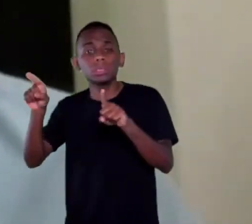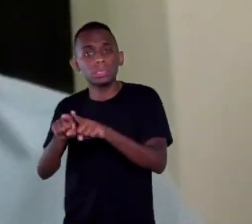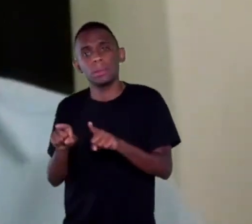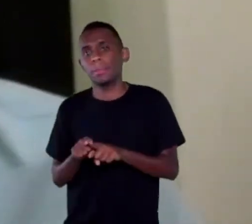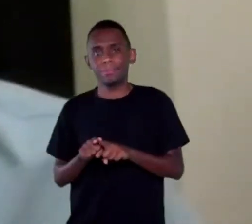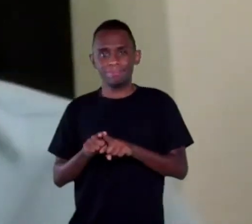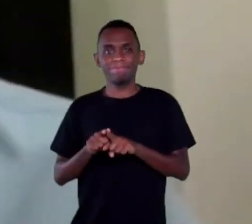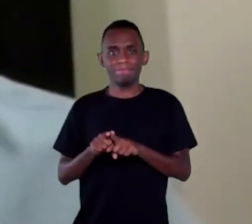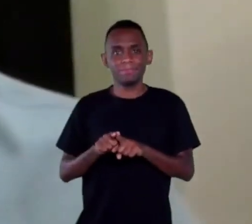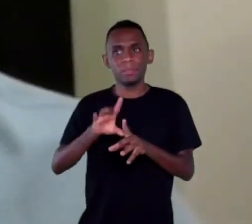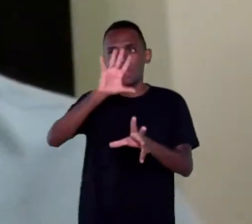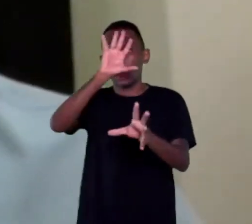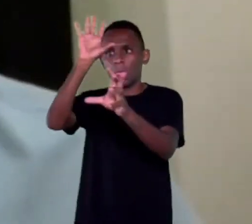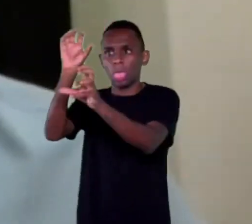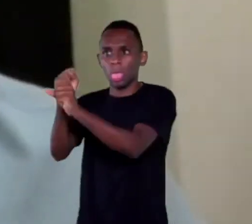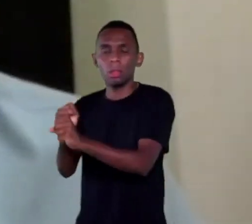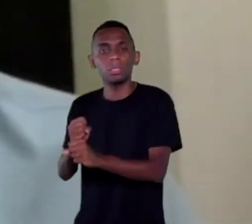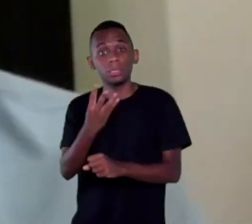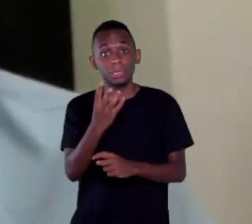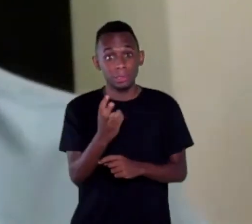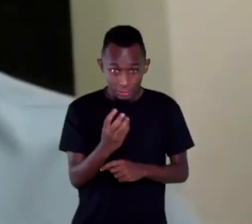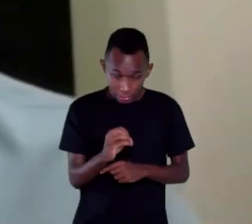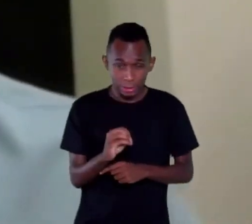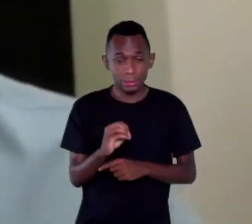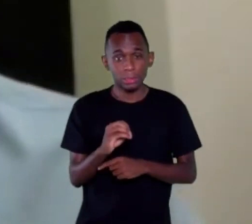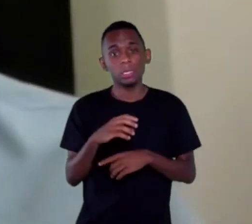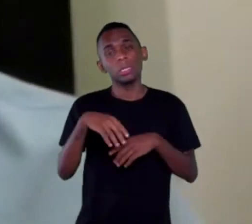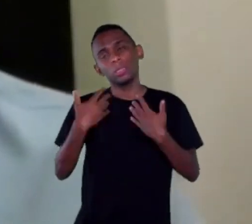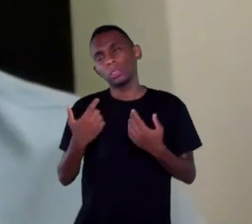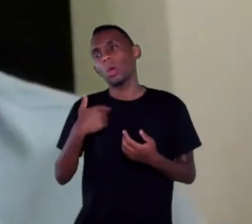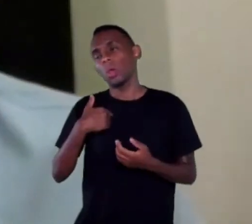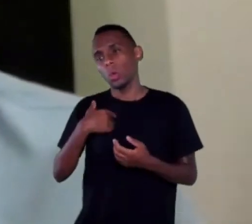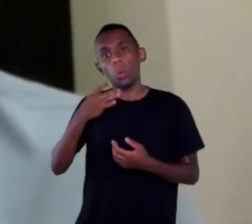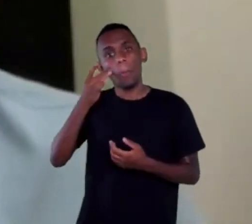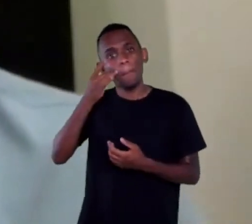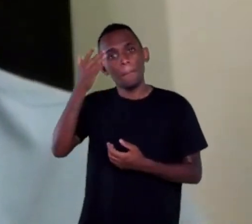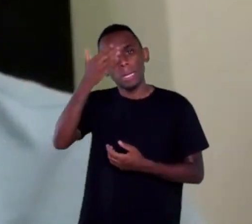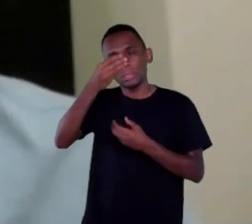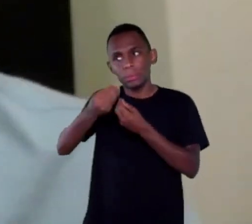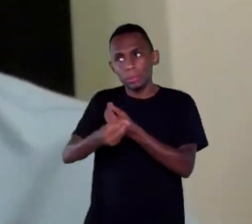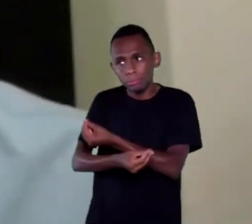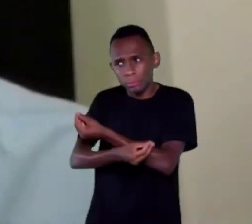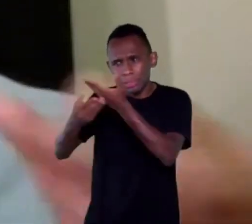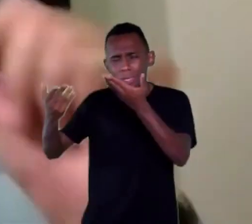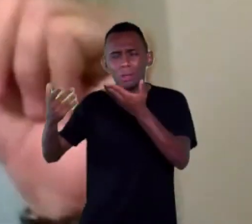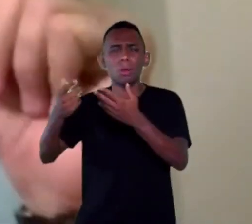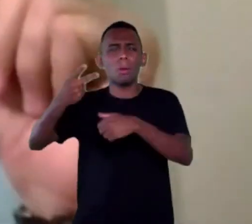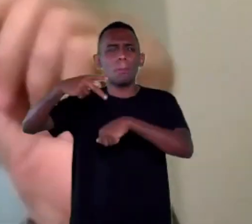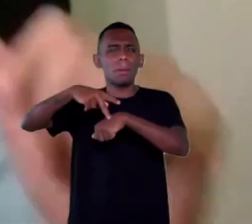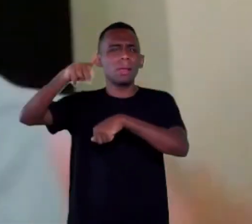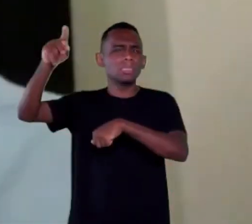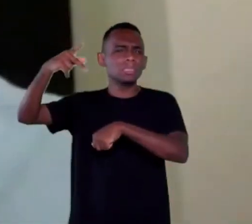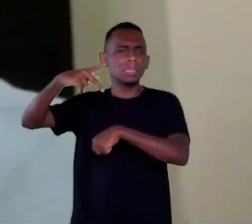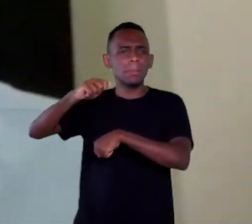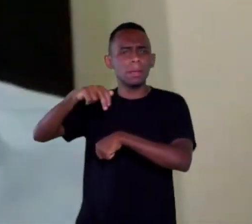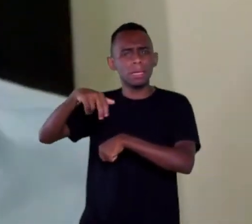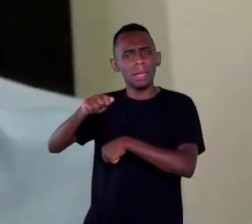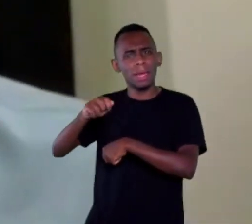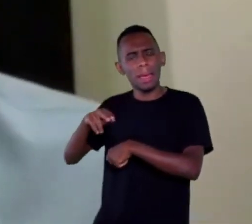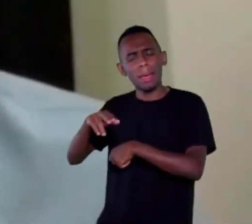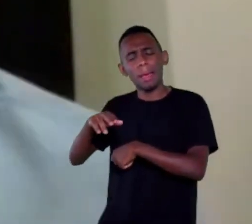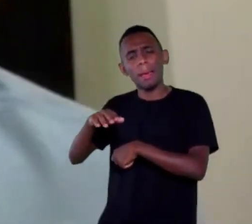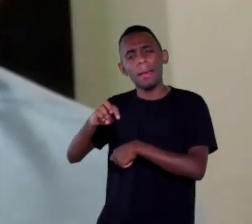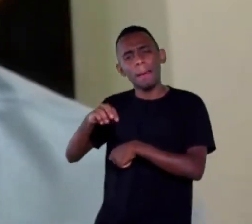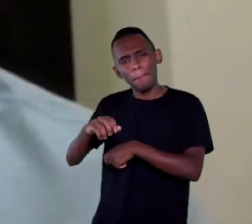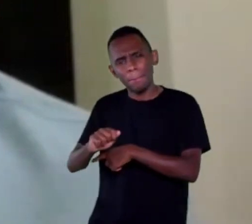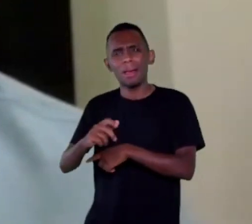totaliza esses 30. Então, eu fui, entreguei pessoalmente, chegou no Panamá, eu fiz entrevista com o pessoal do Panamá, com o pessoal do